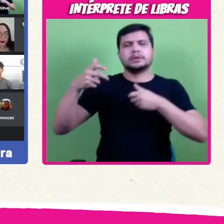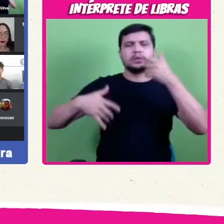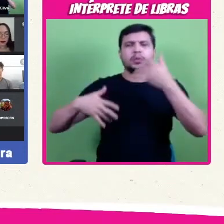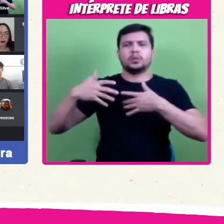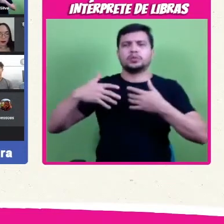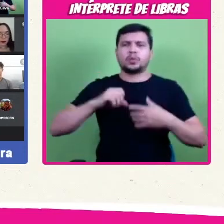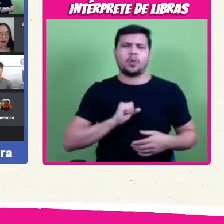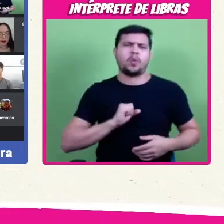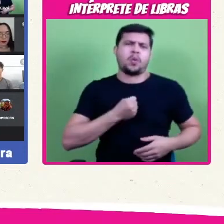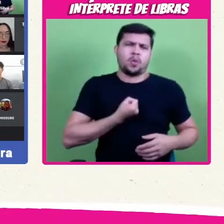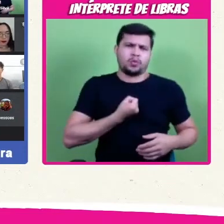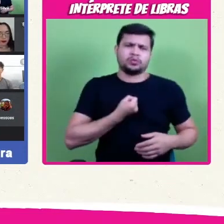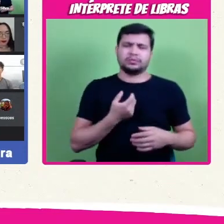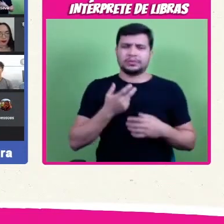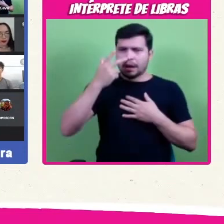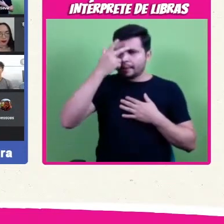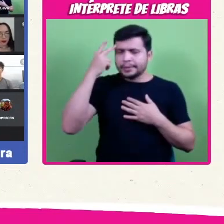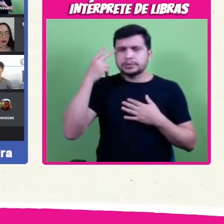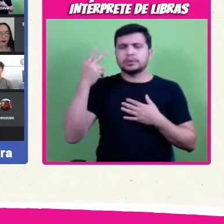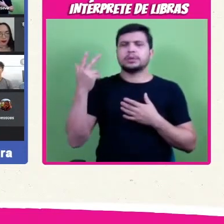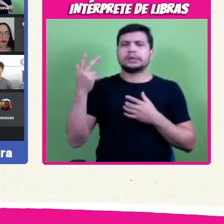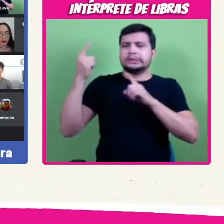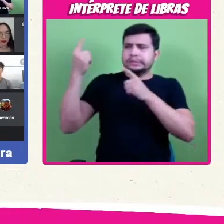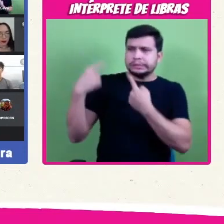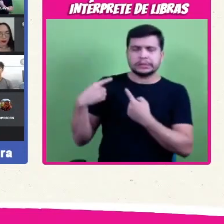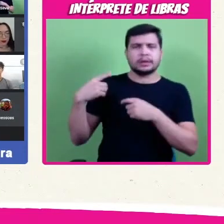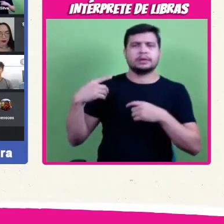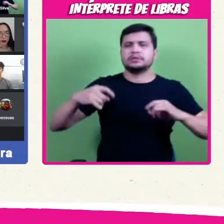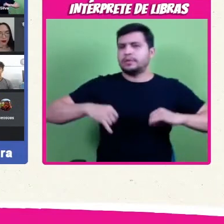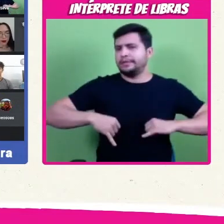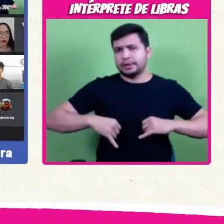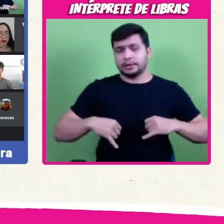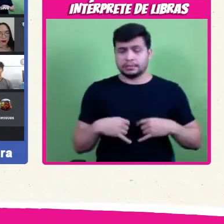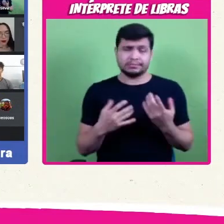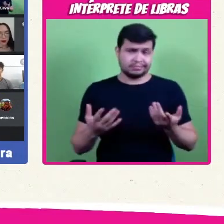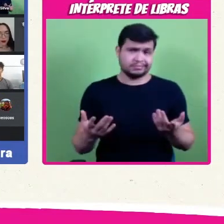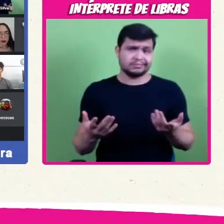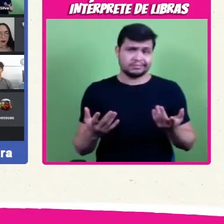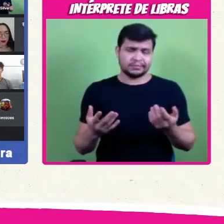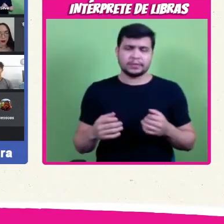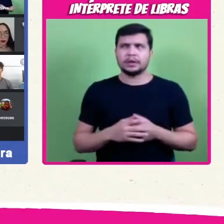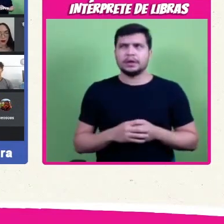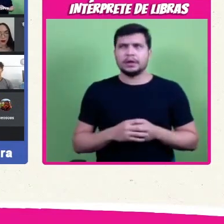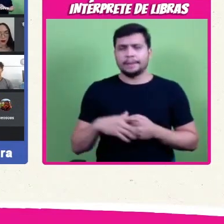social, as pessoas são atacadas. No começo do primeiro filme,